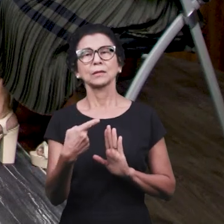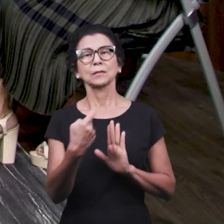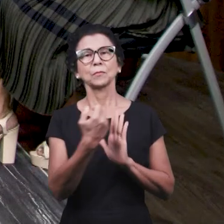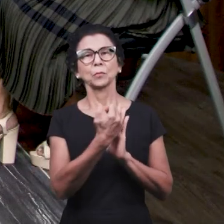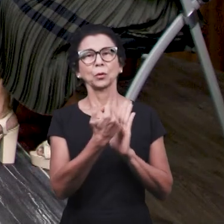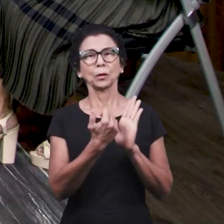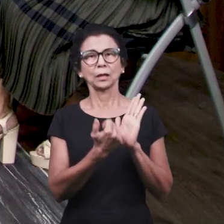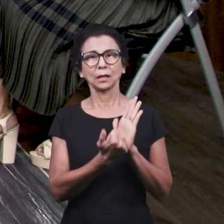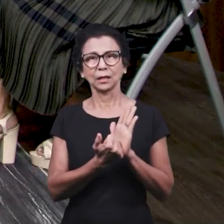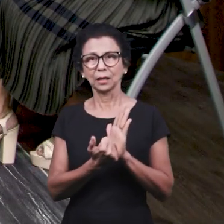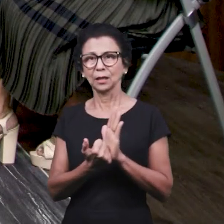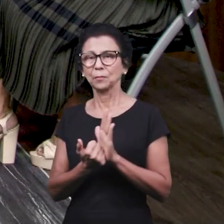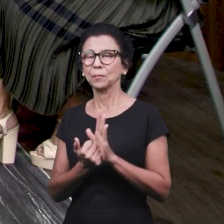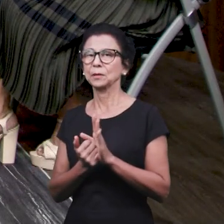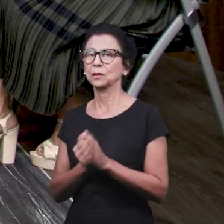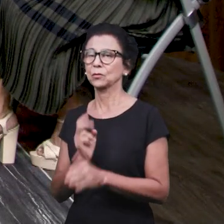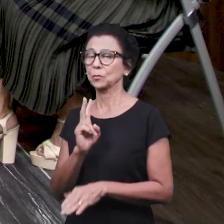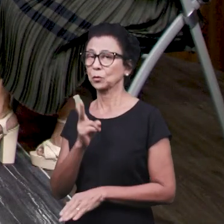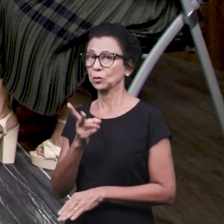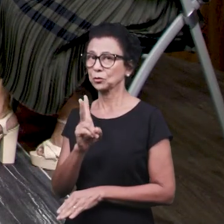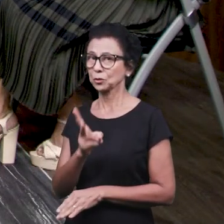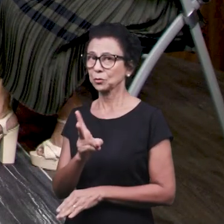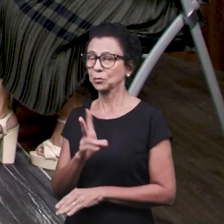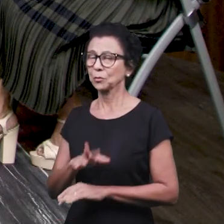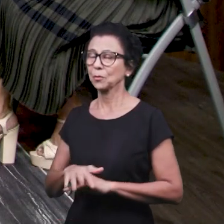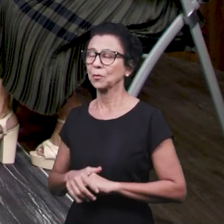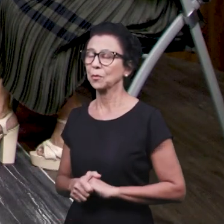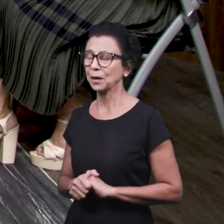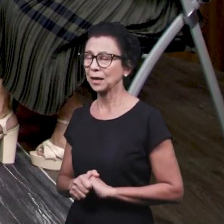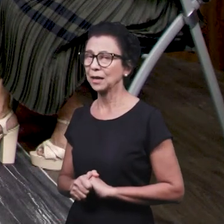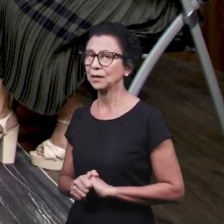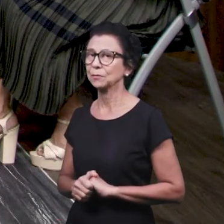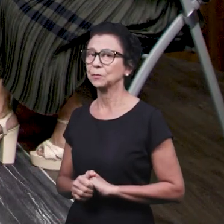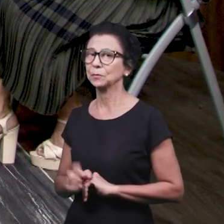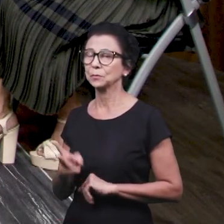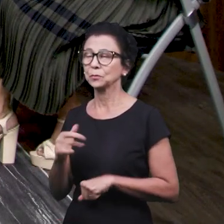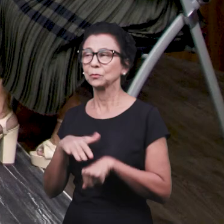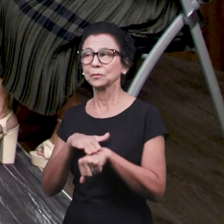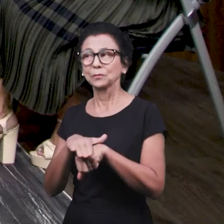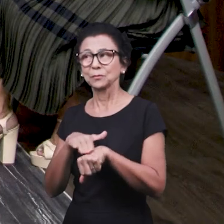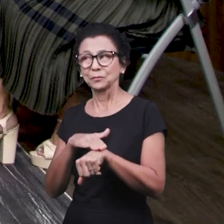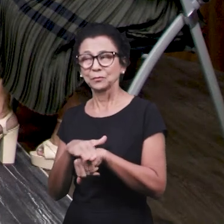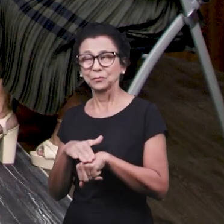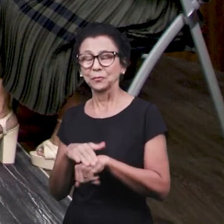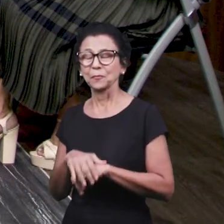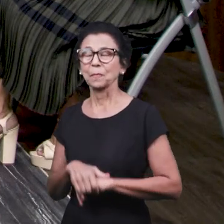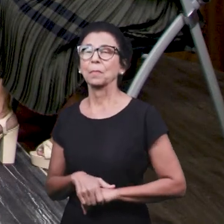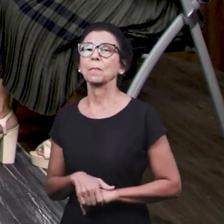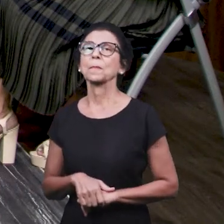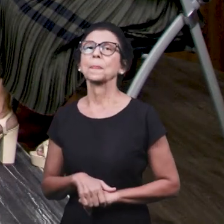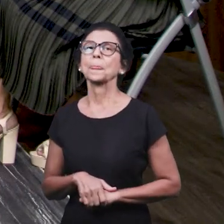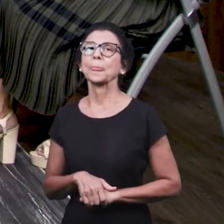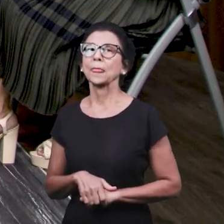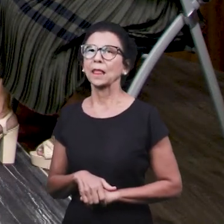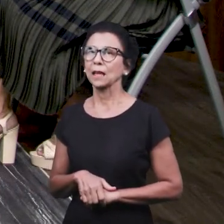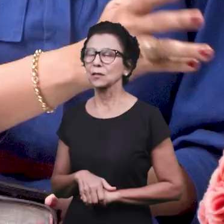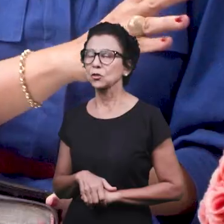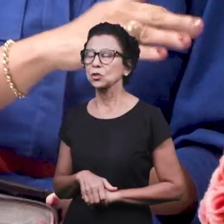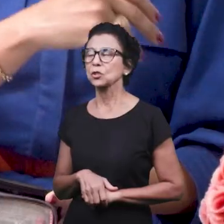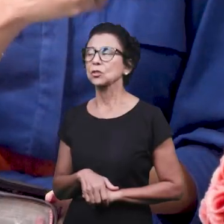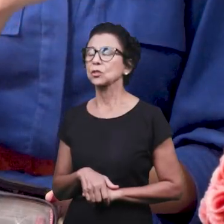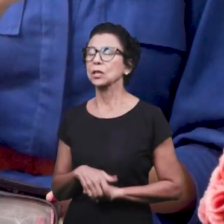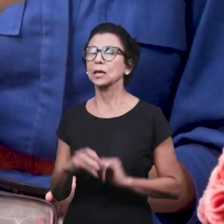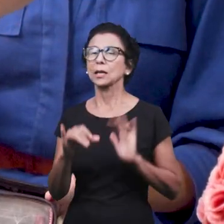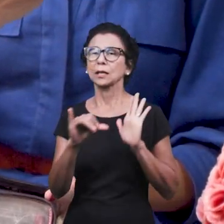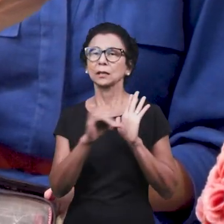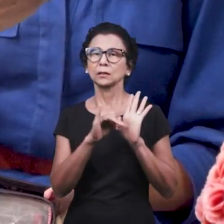mais um pouquinho. Vitória, segura aí, que nós temos mais o que conversar. Nós já sabemos agora que editais estão abertos,